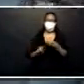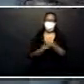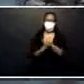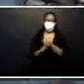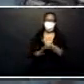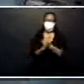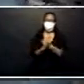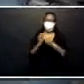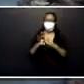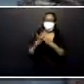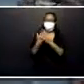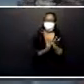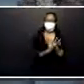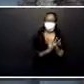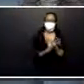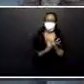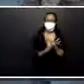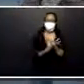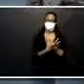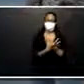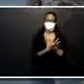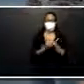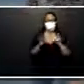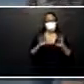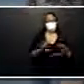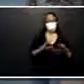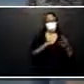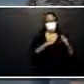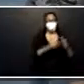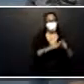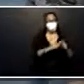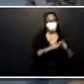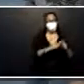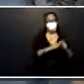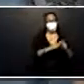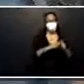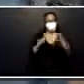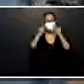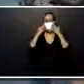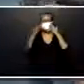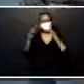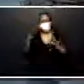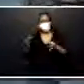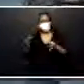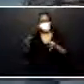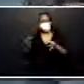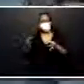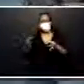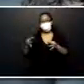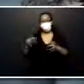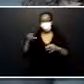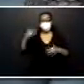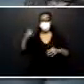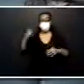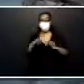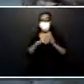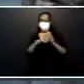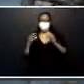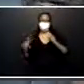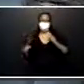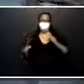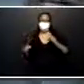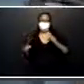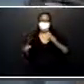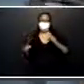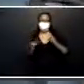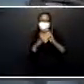certo? E também aqui eu chamo a atenção, uma outra característica do artigo de opinião, que vocês podem ver